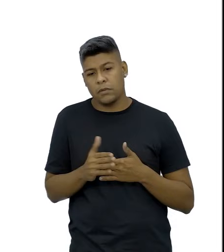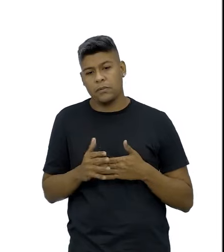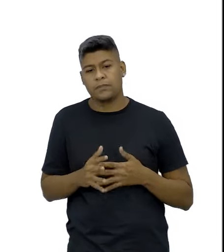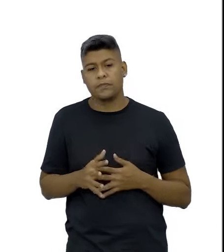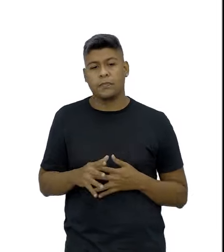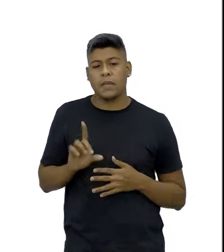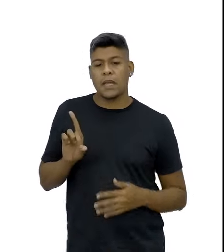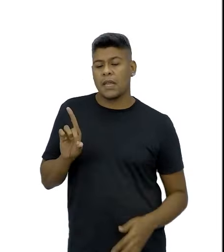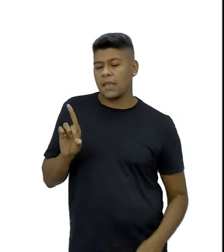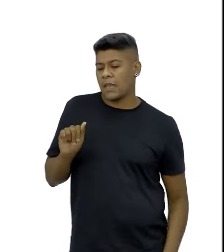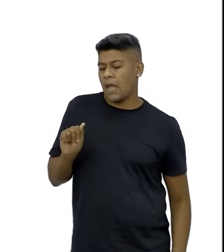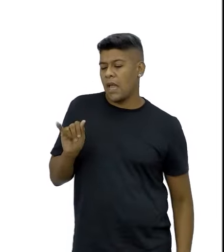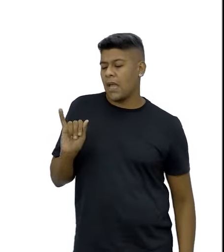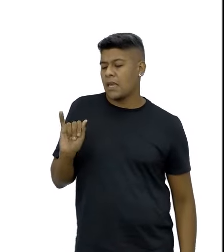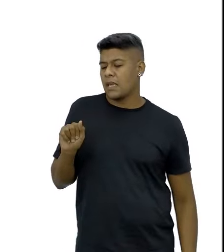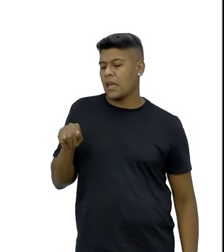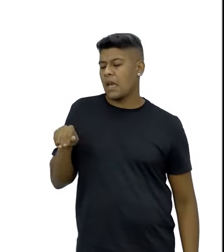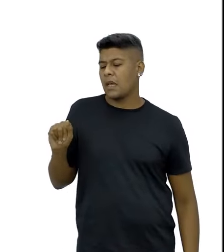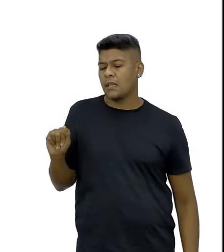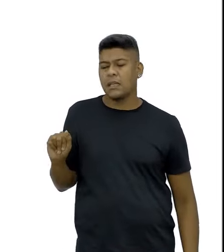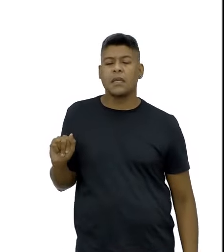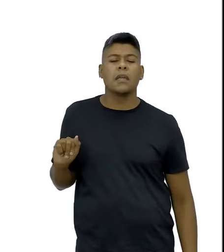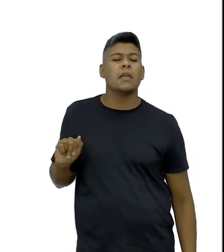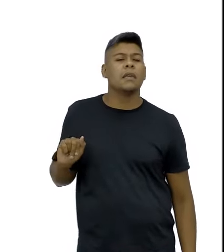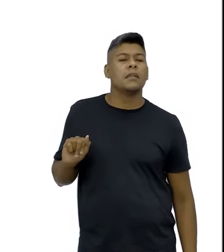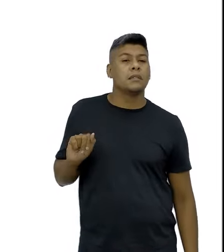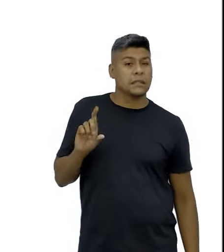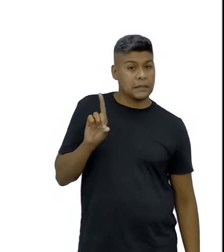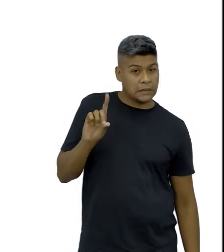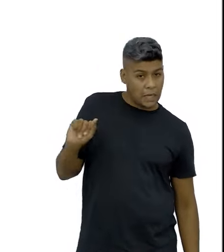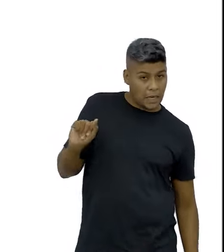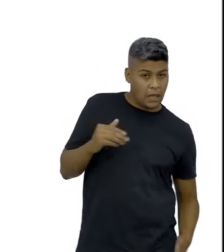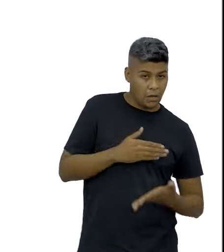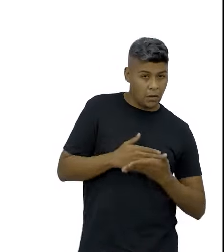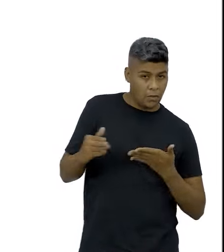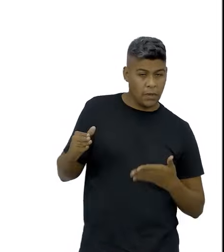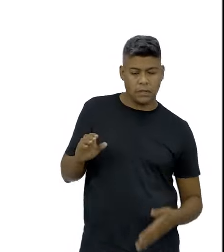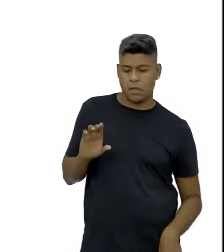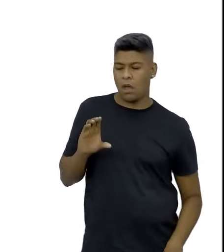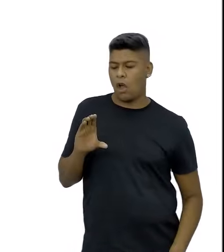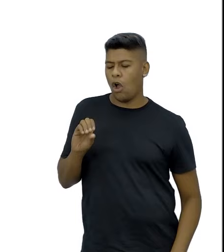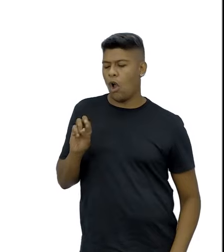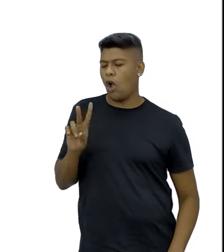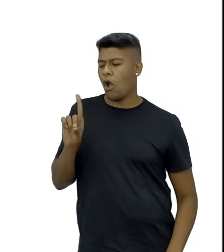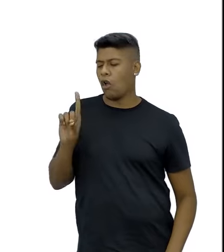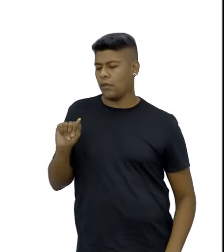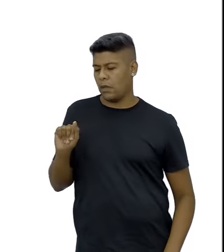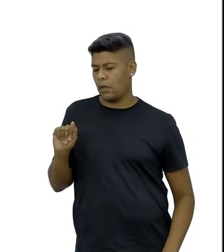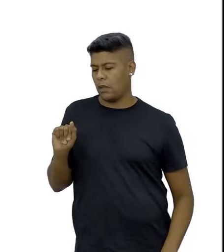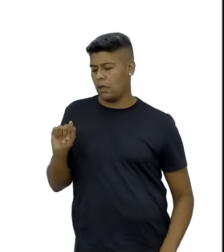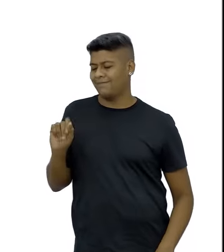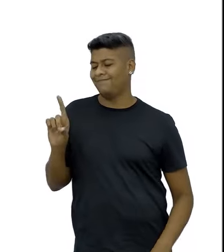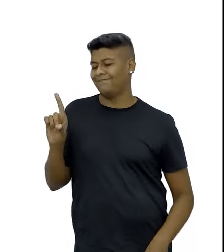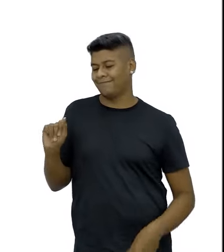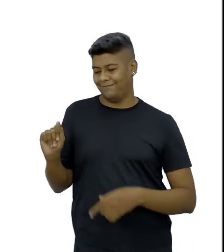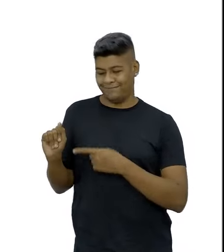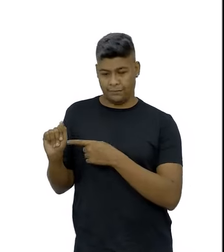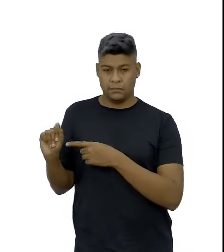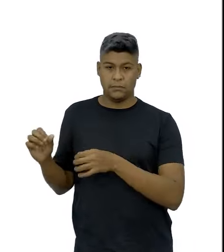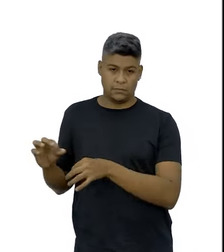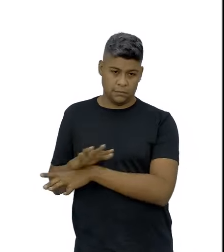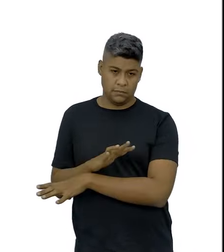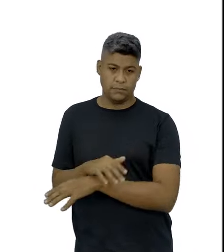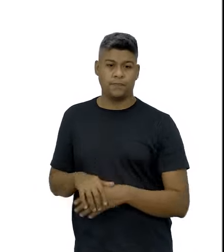Daiane começa com dá. E corda? Corda também termina com dá. Isso pode nos ajudar? A